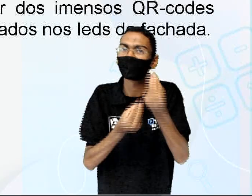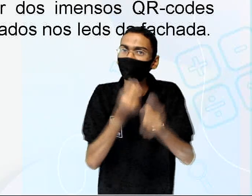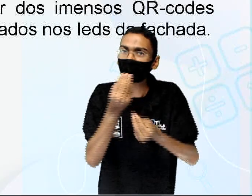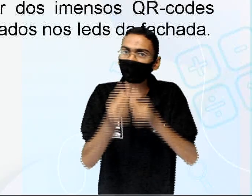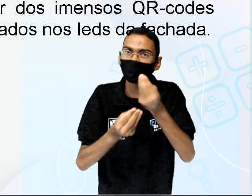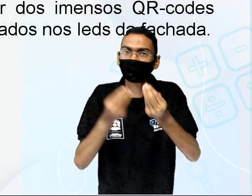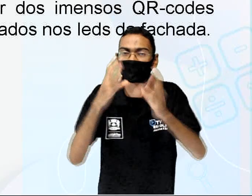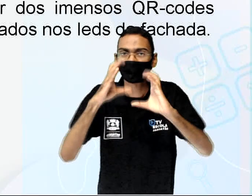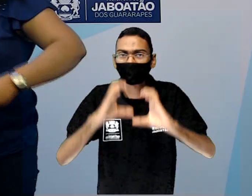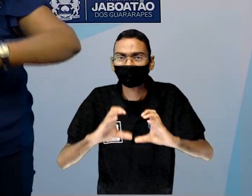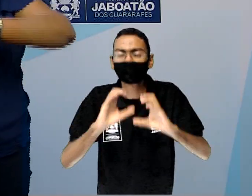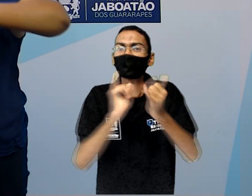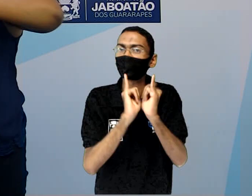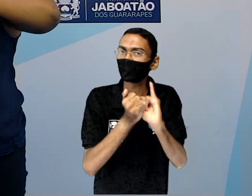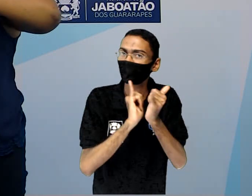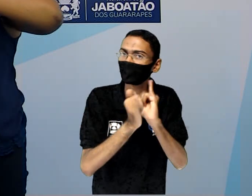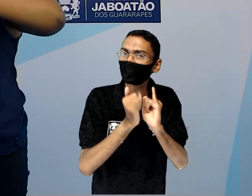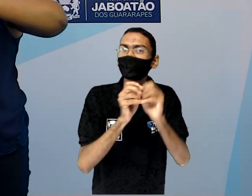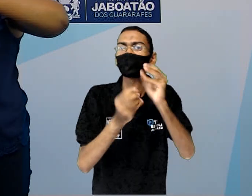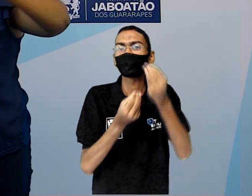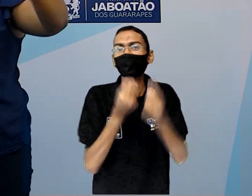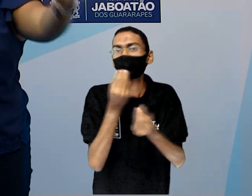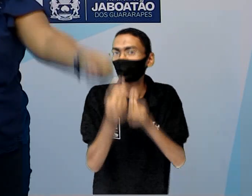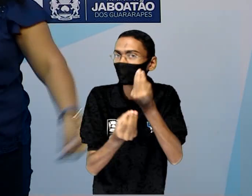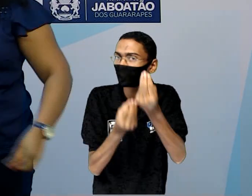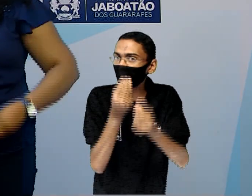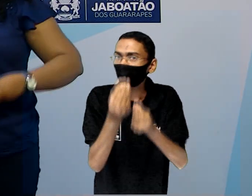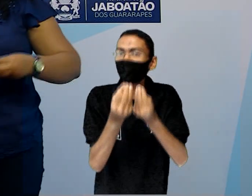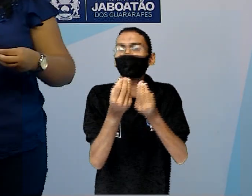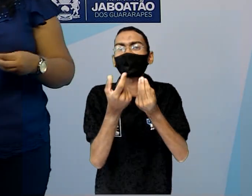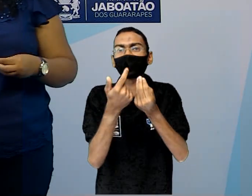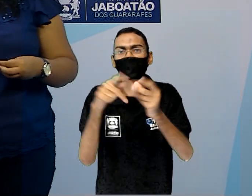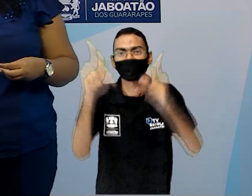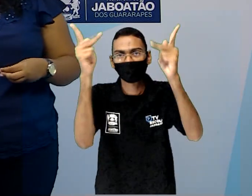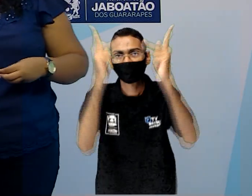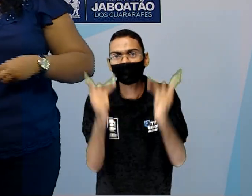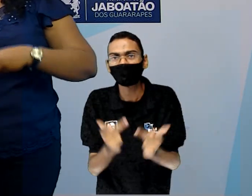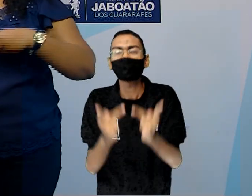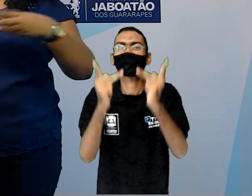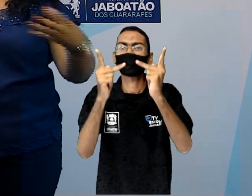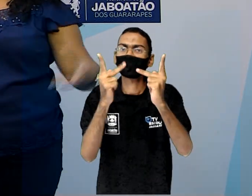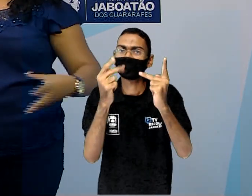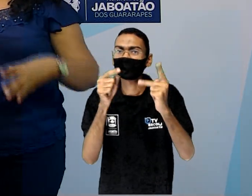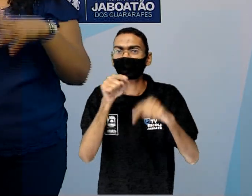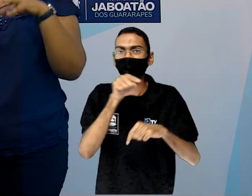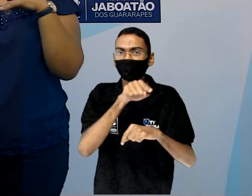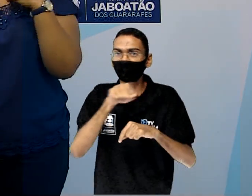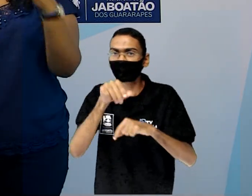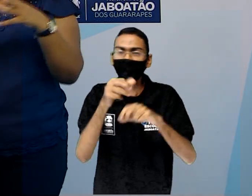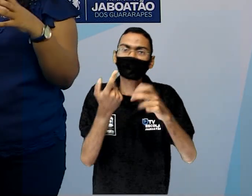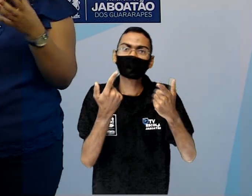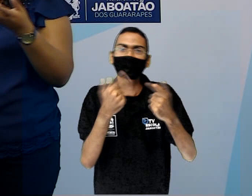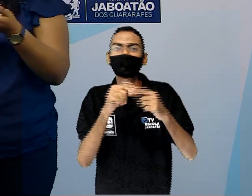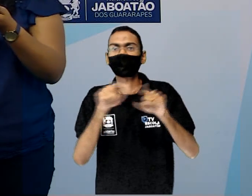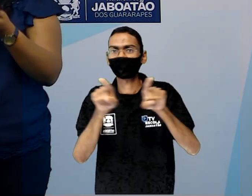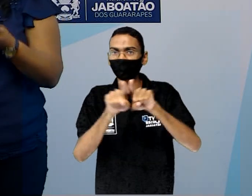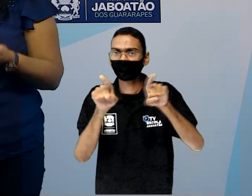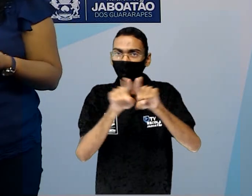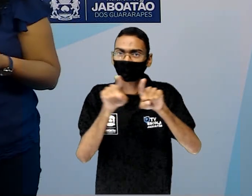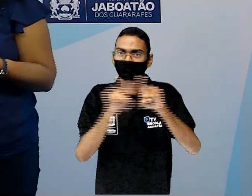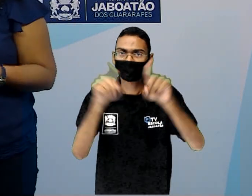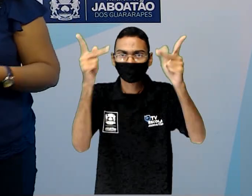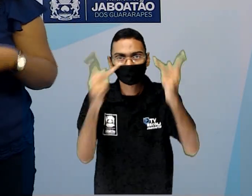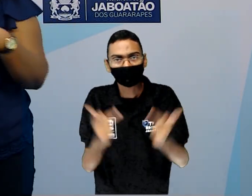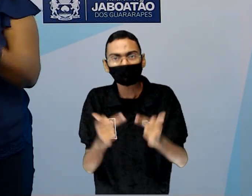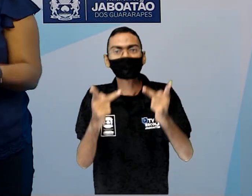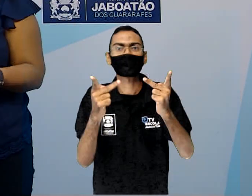como fazer para buscar questão de mapas, de localização, de GPS. Então, tudo isso ela coloca de